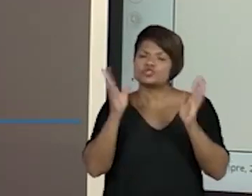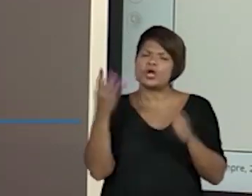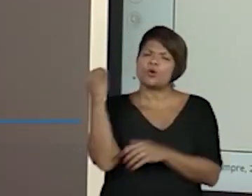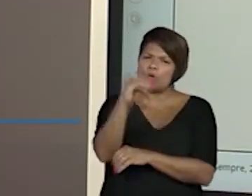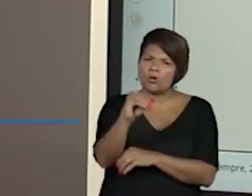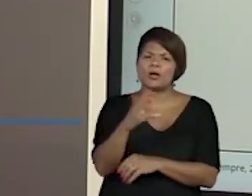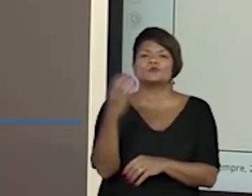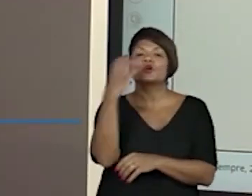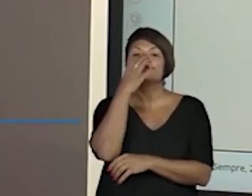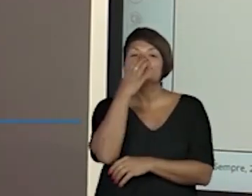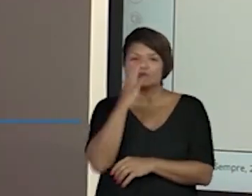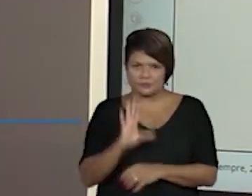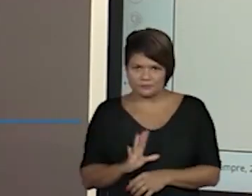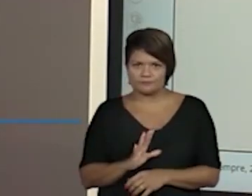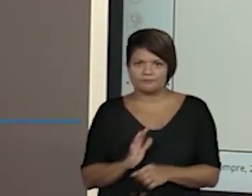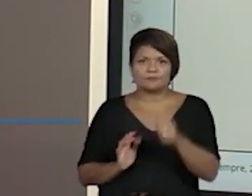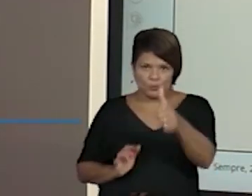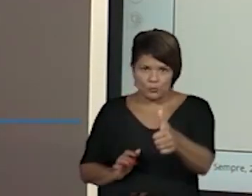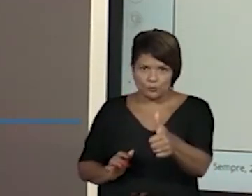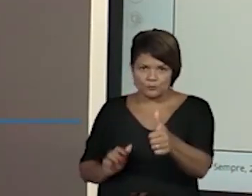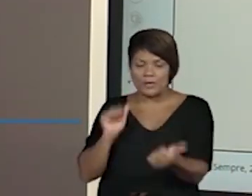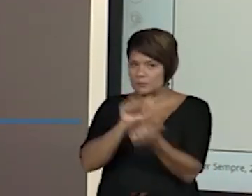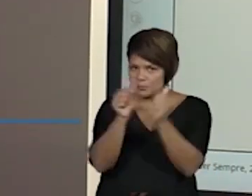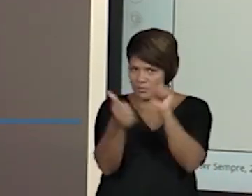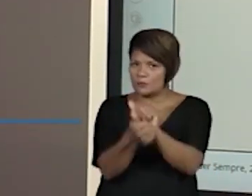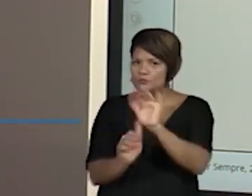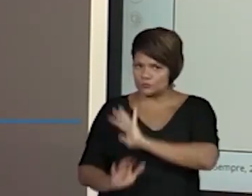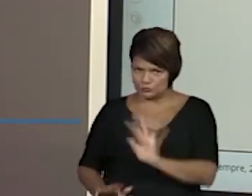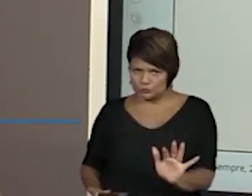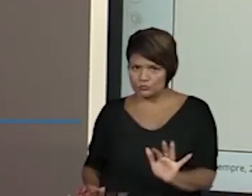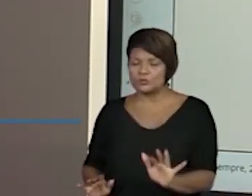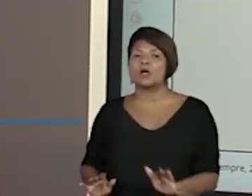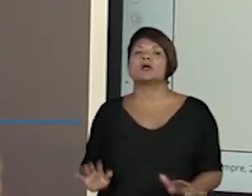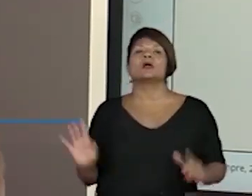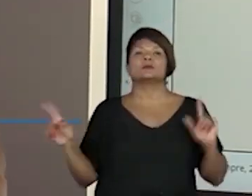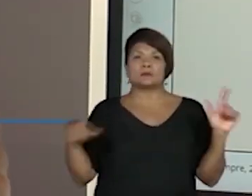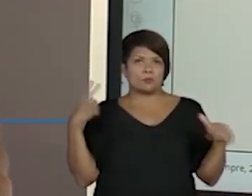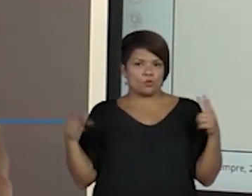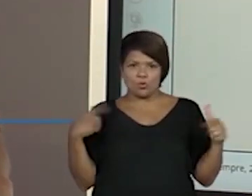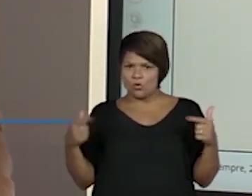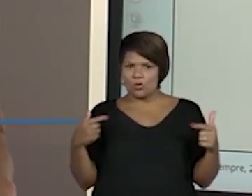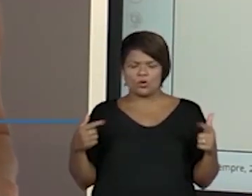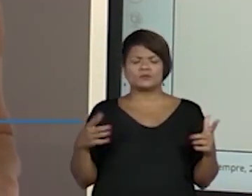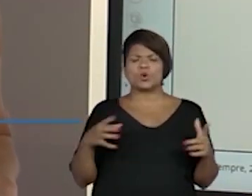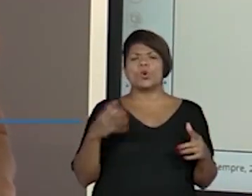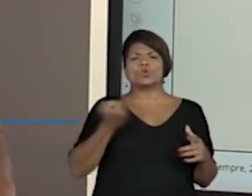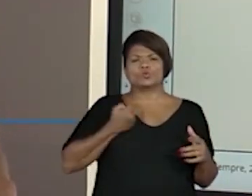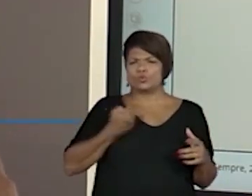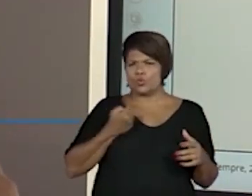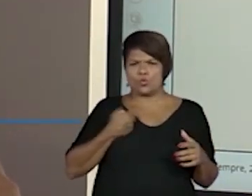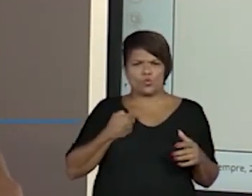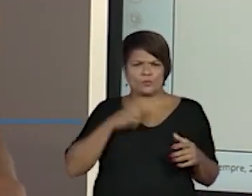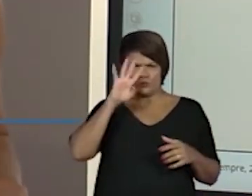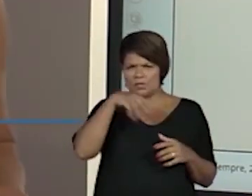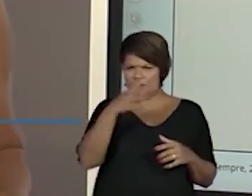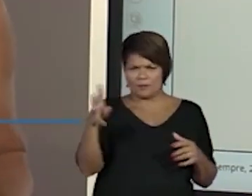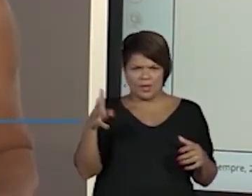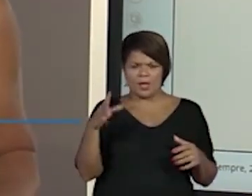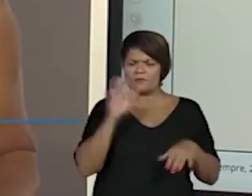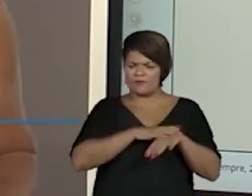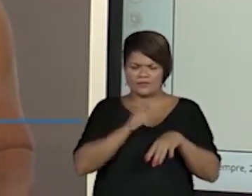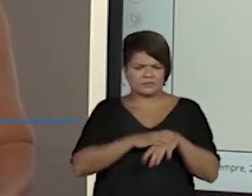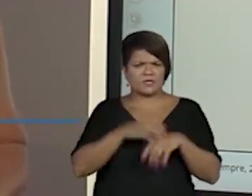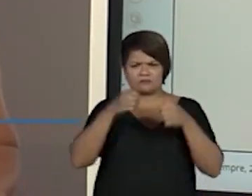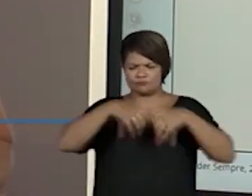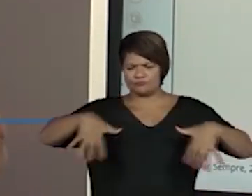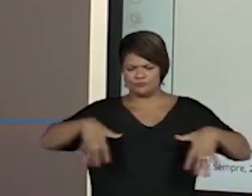do cachorrinho, que a gente vai mostrar as possibilidades e depois, criançada, peguem ali os números da tabela e vão fazendo. Vão